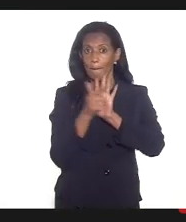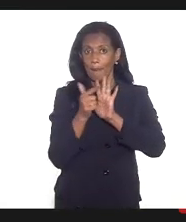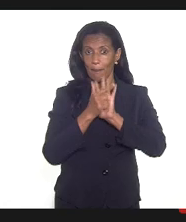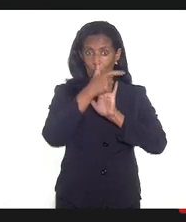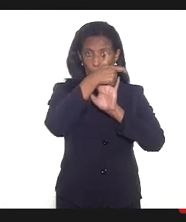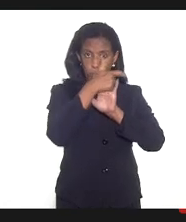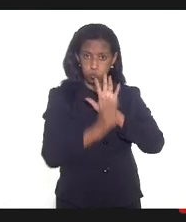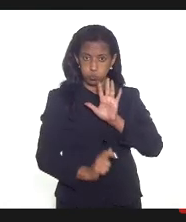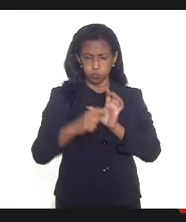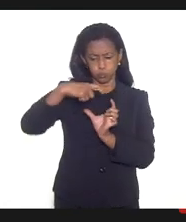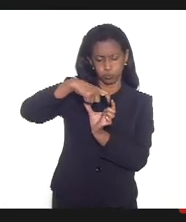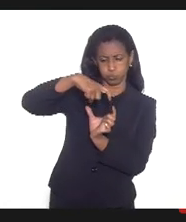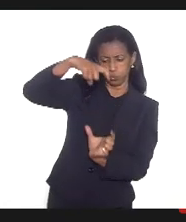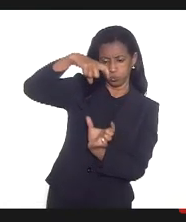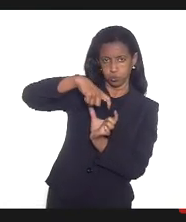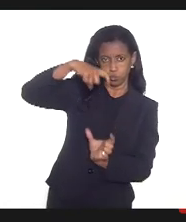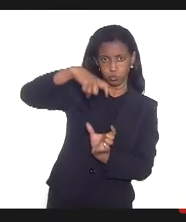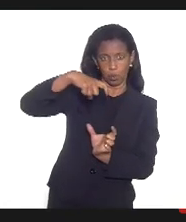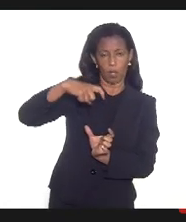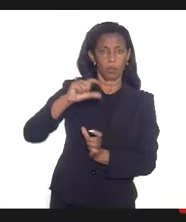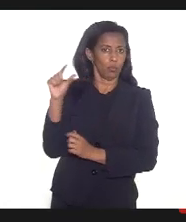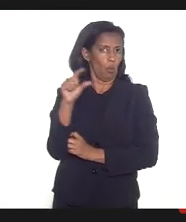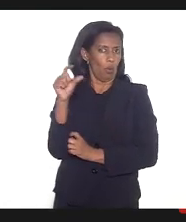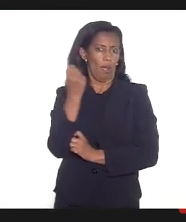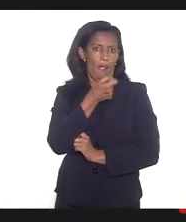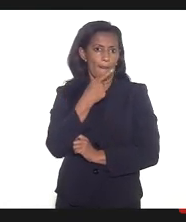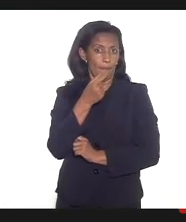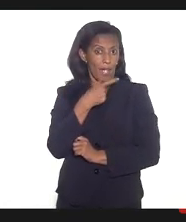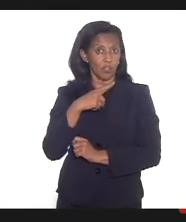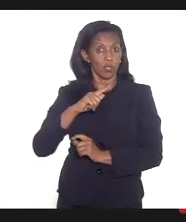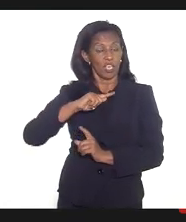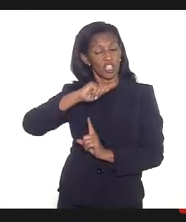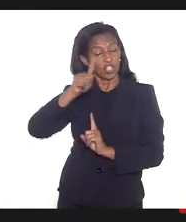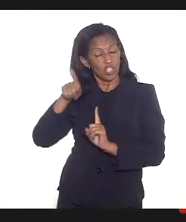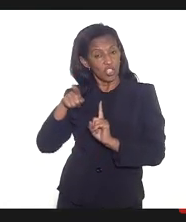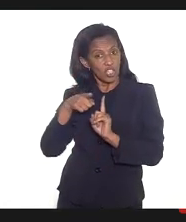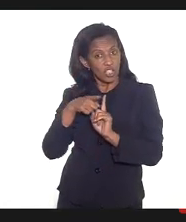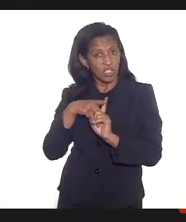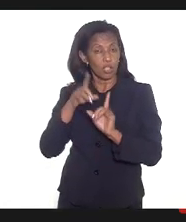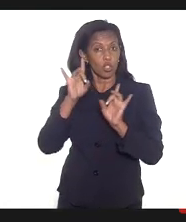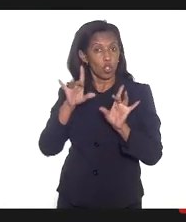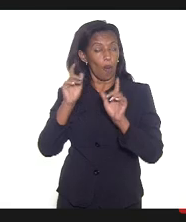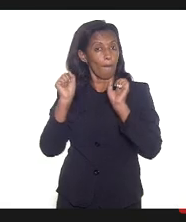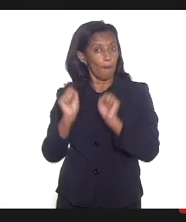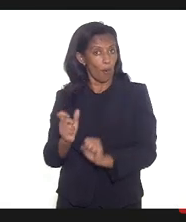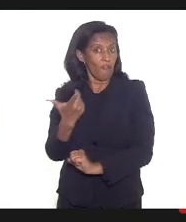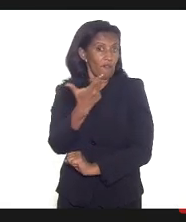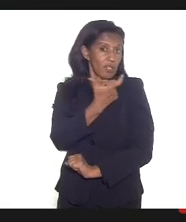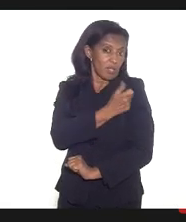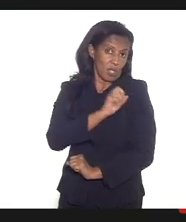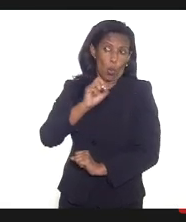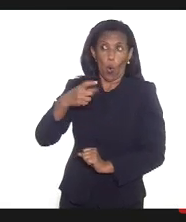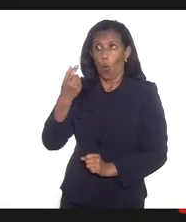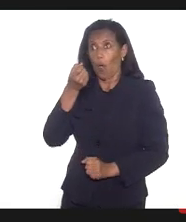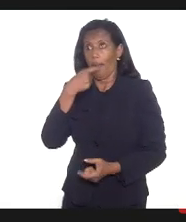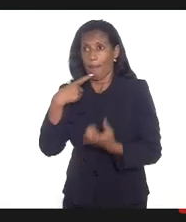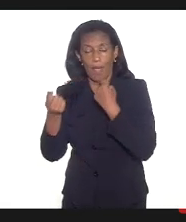medicamentos bem como está nas blusas gestantes é que gestantes não devem tomar aquele